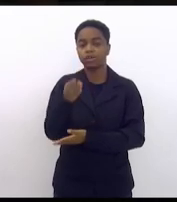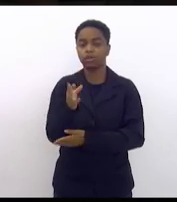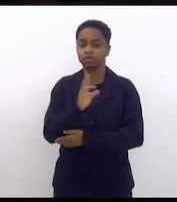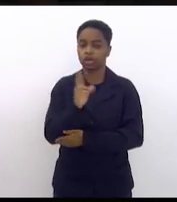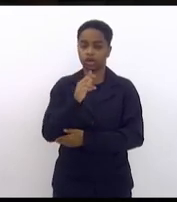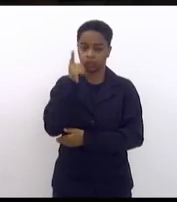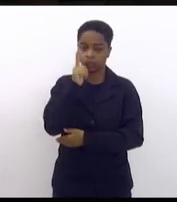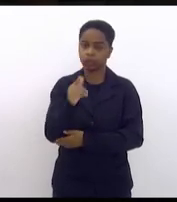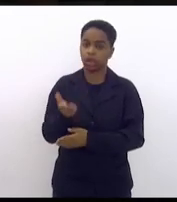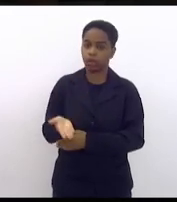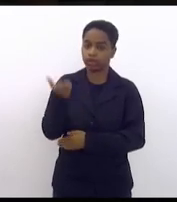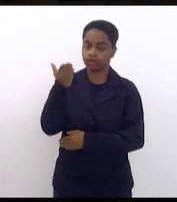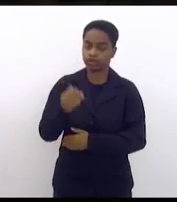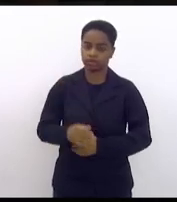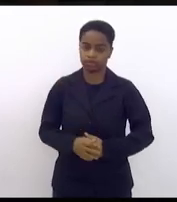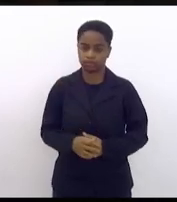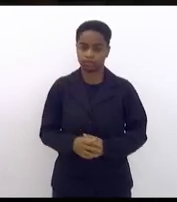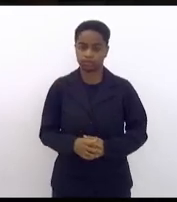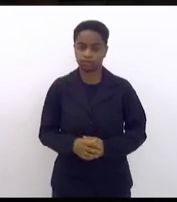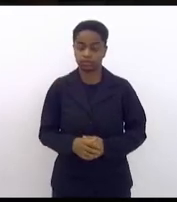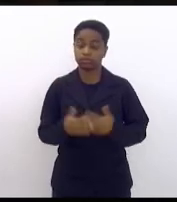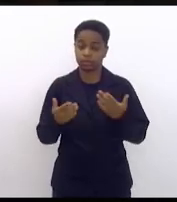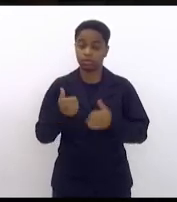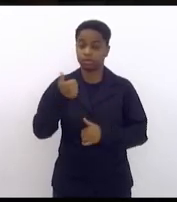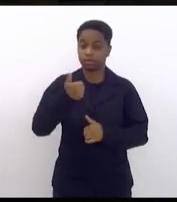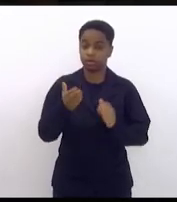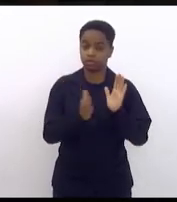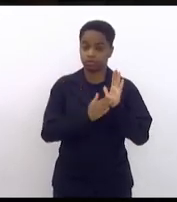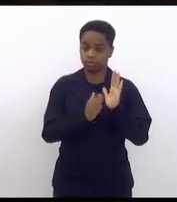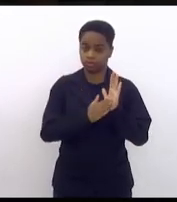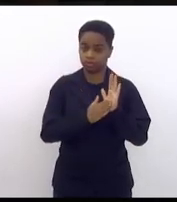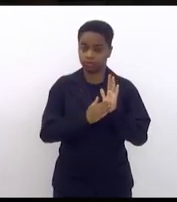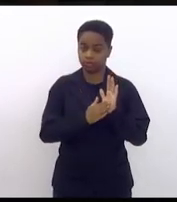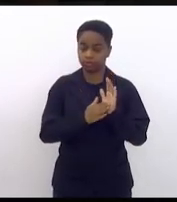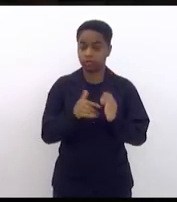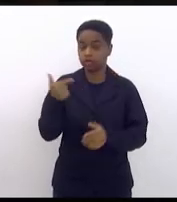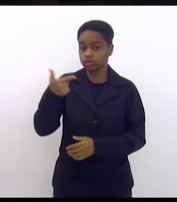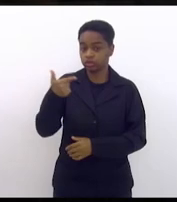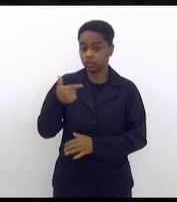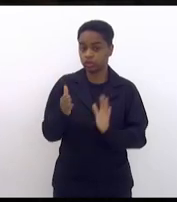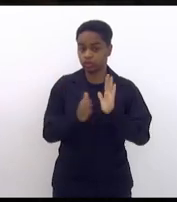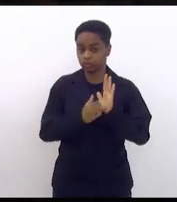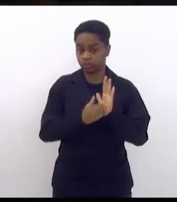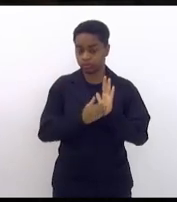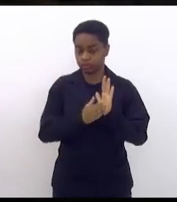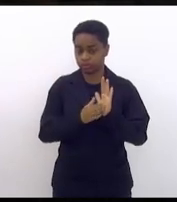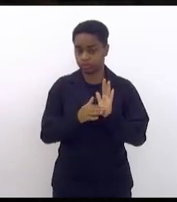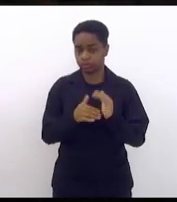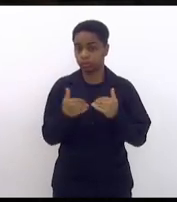R$1,5 bilhão. Essa é a primeira proposta. Segunda proposta,